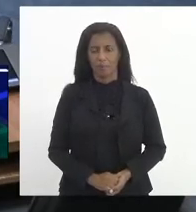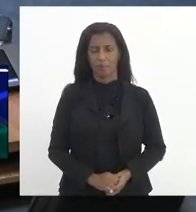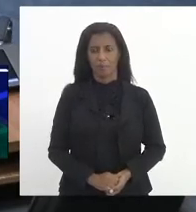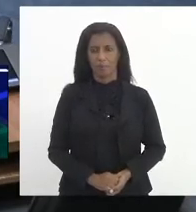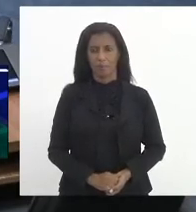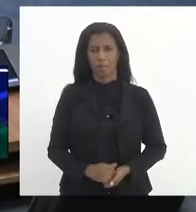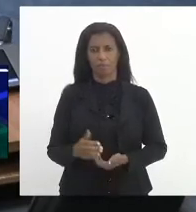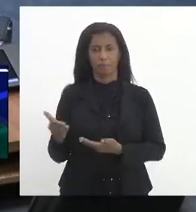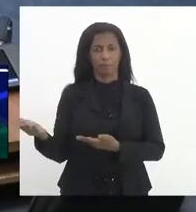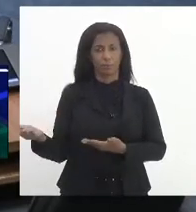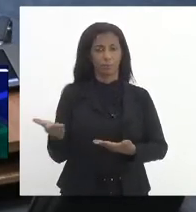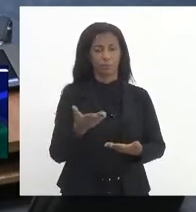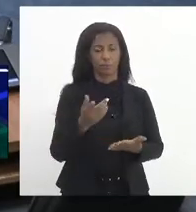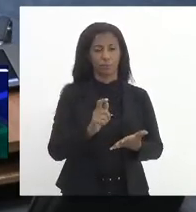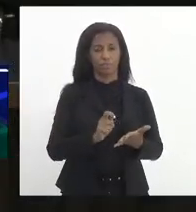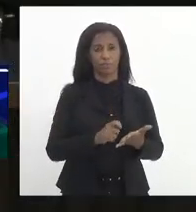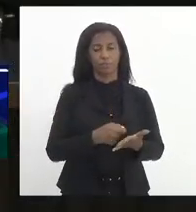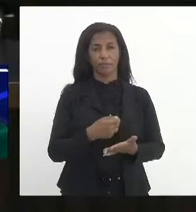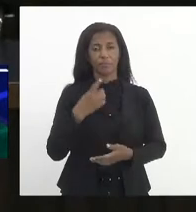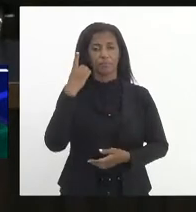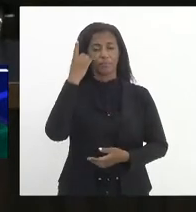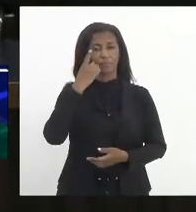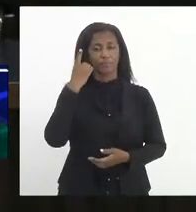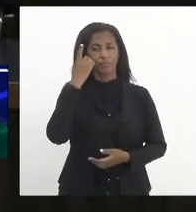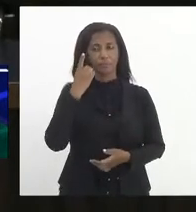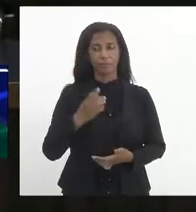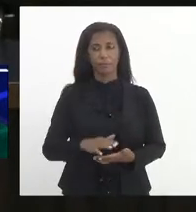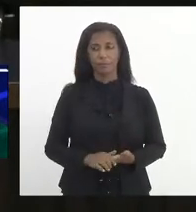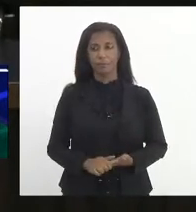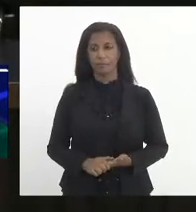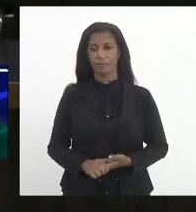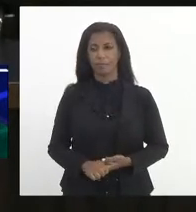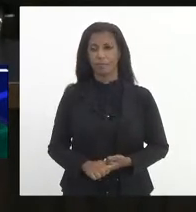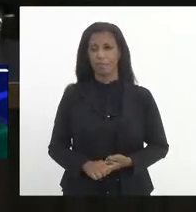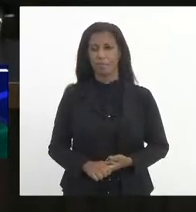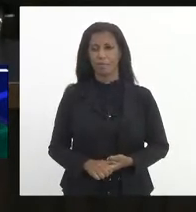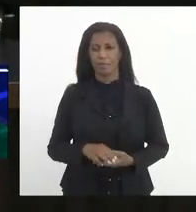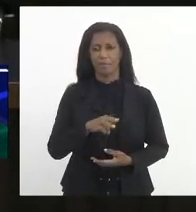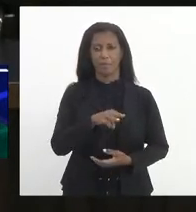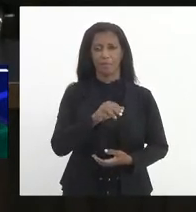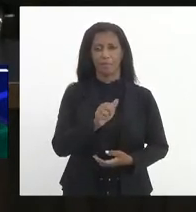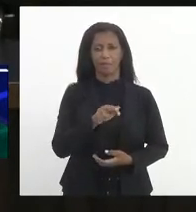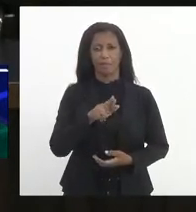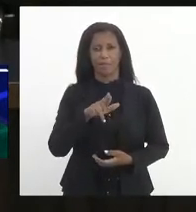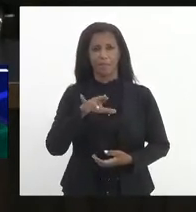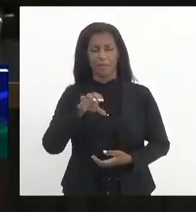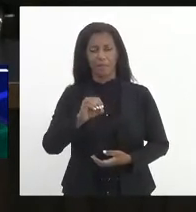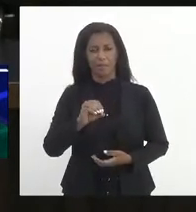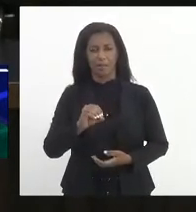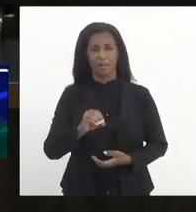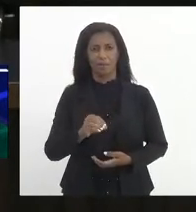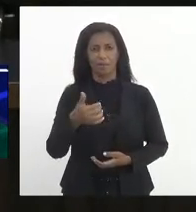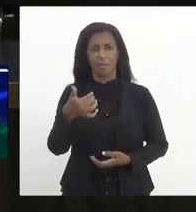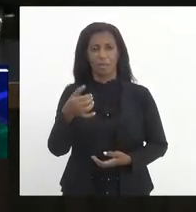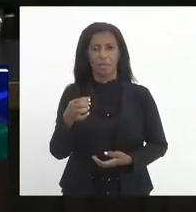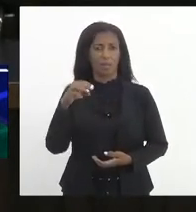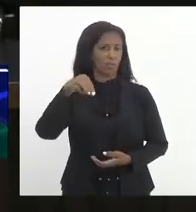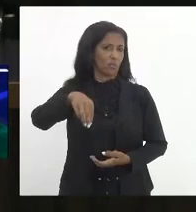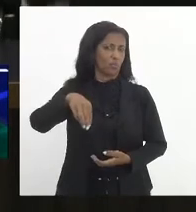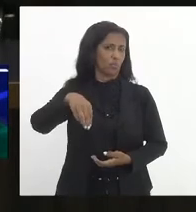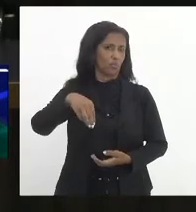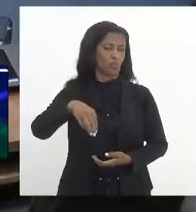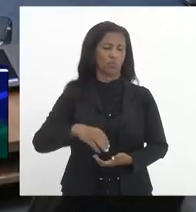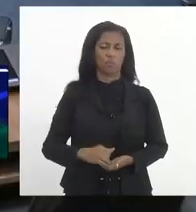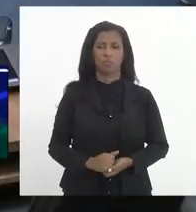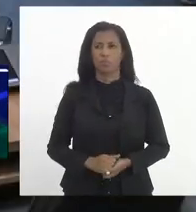próximo orador inscrito ao Nobre deputado o Márcio Alberto a série se dispõe de dez minutos depois